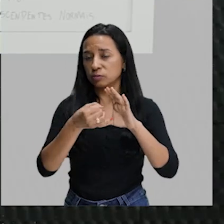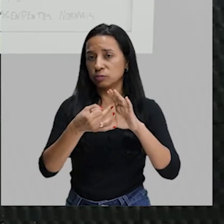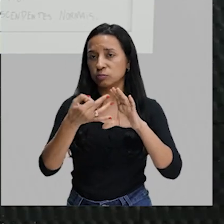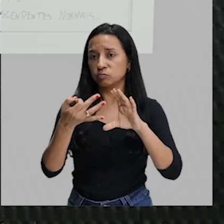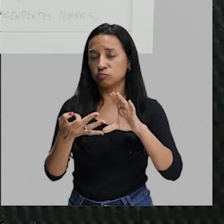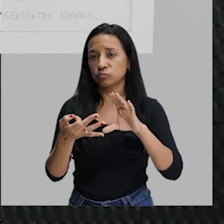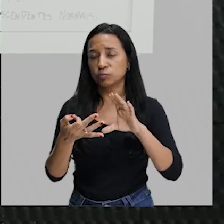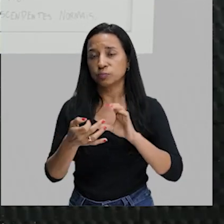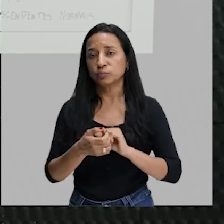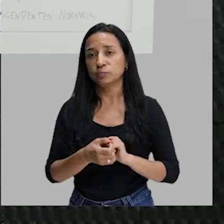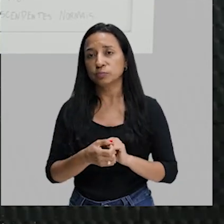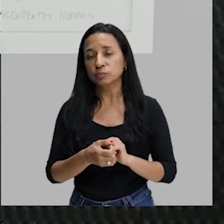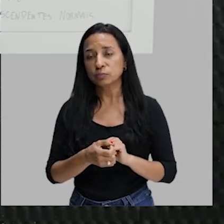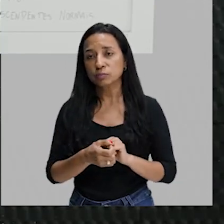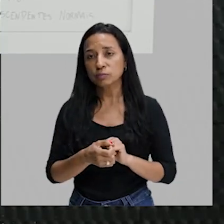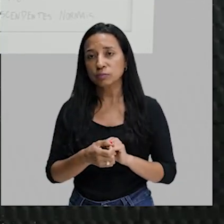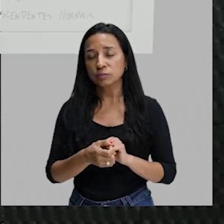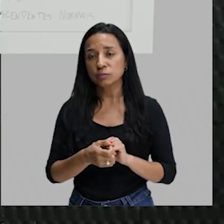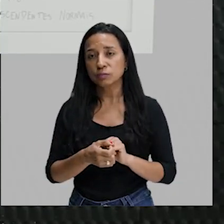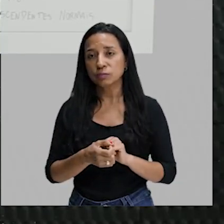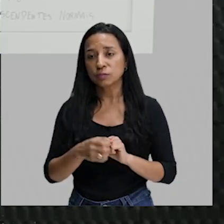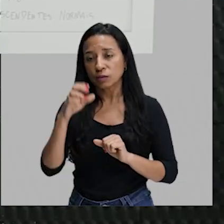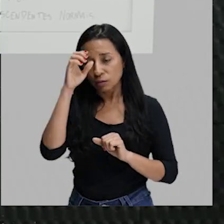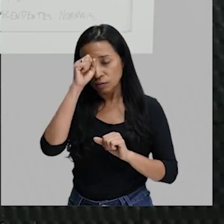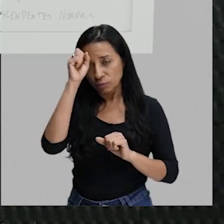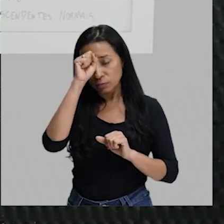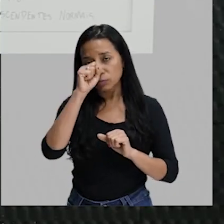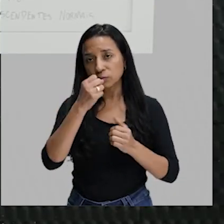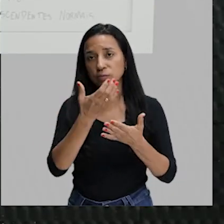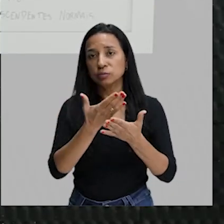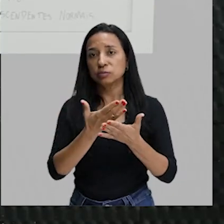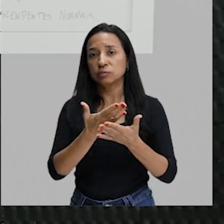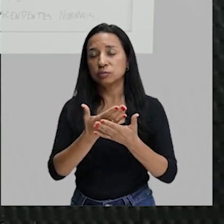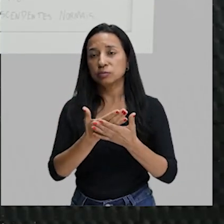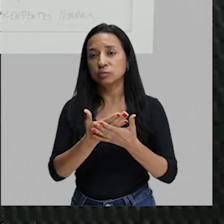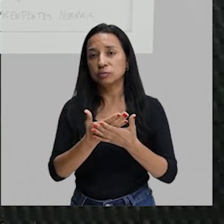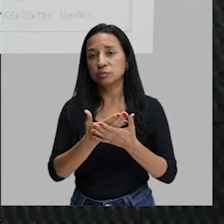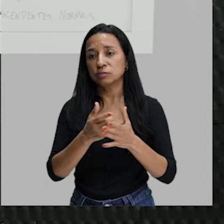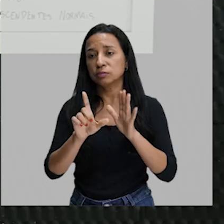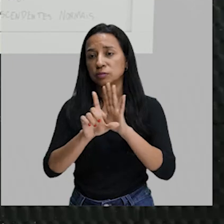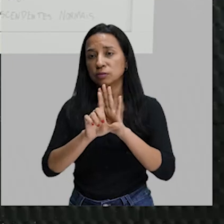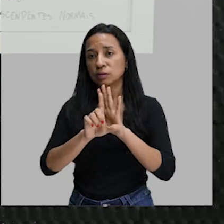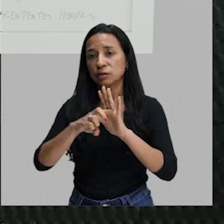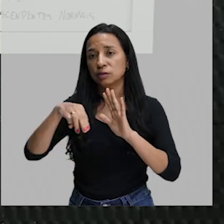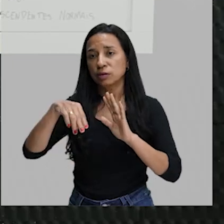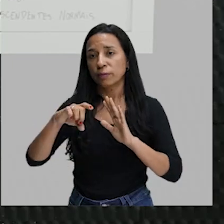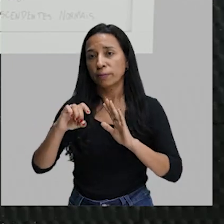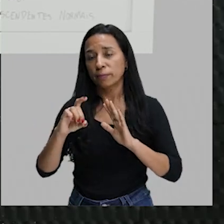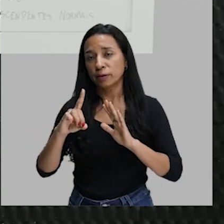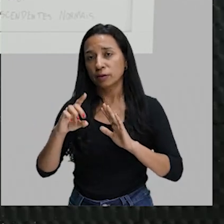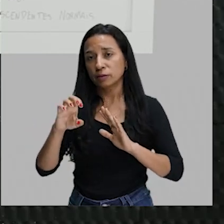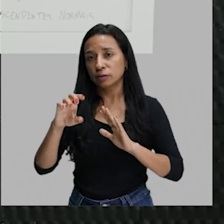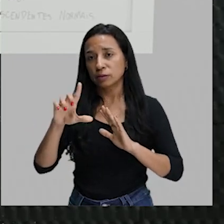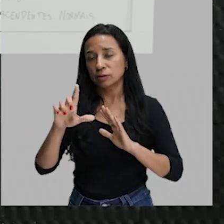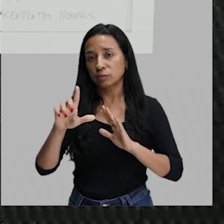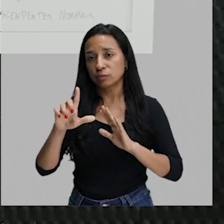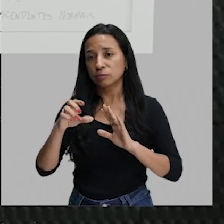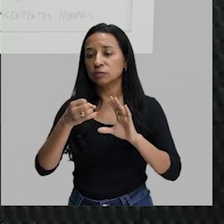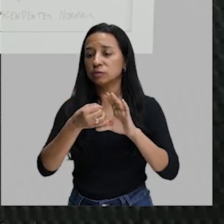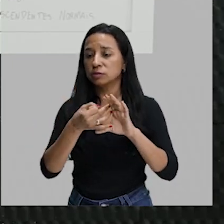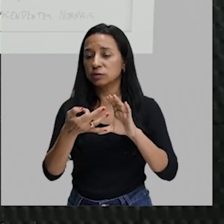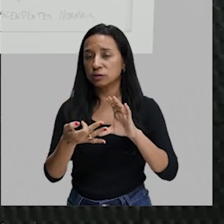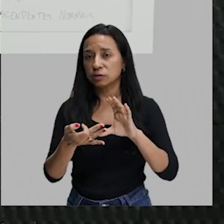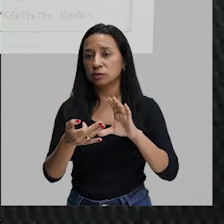é autossômica. E nós aprendemos nas leis de Mendel, né, que as características